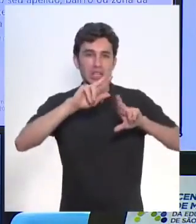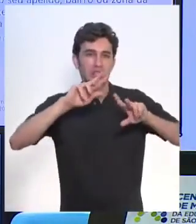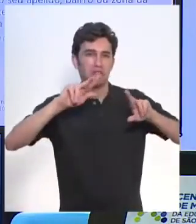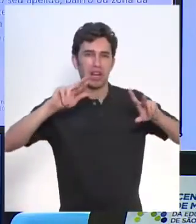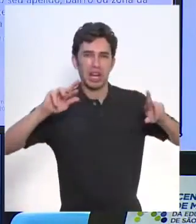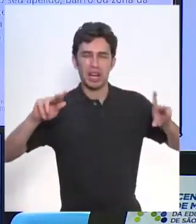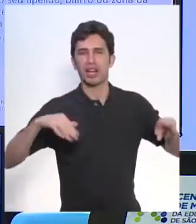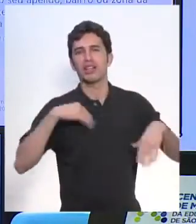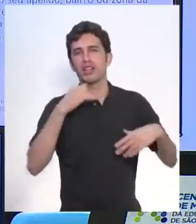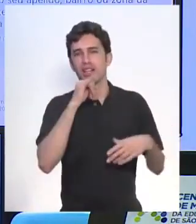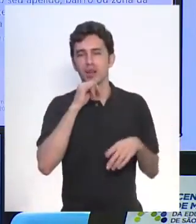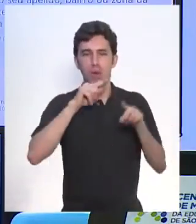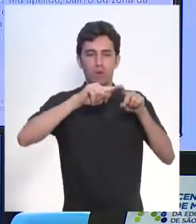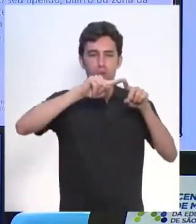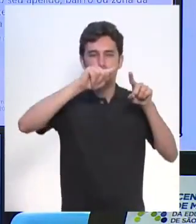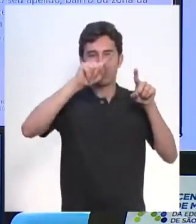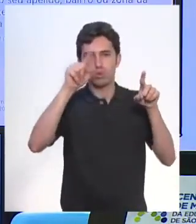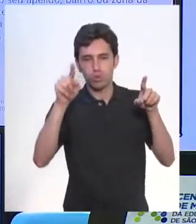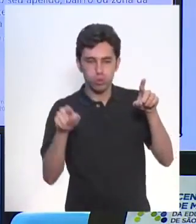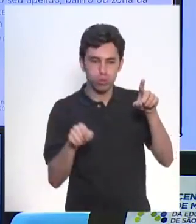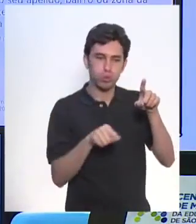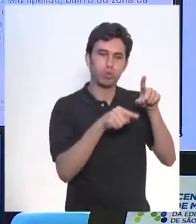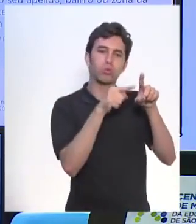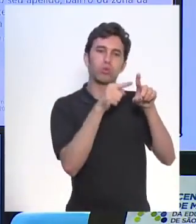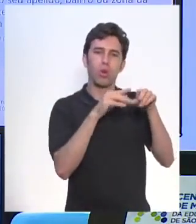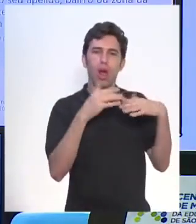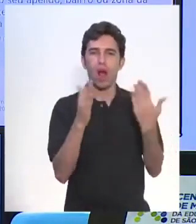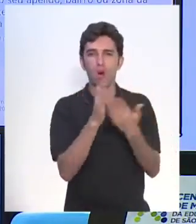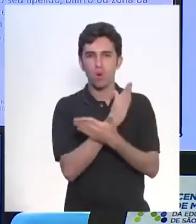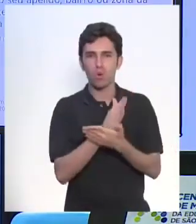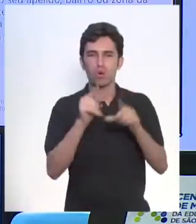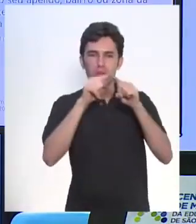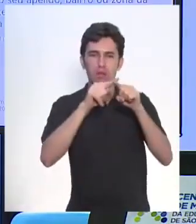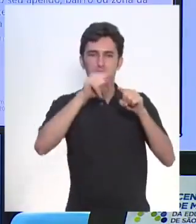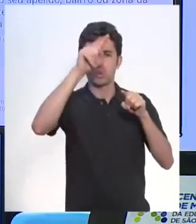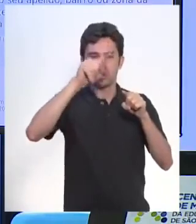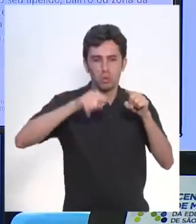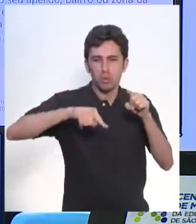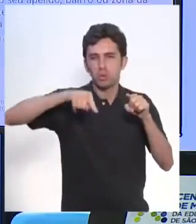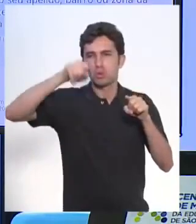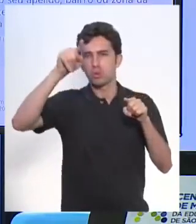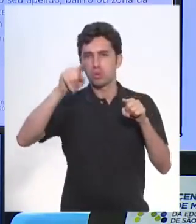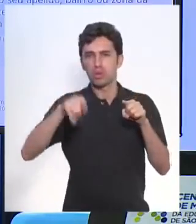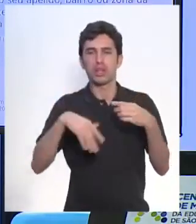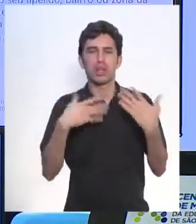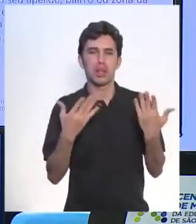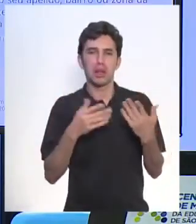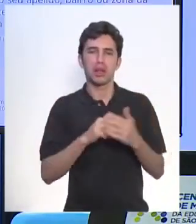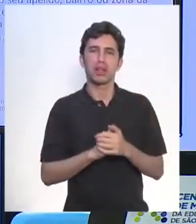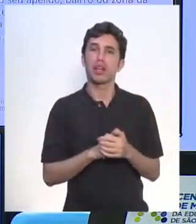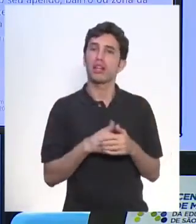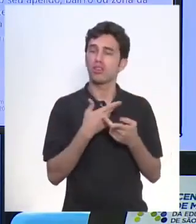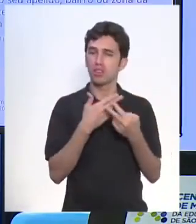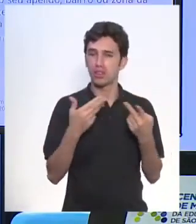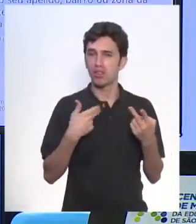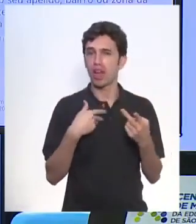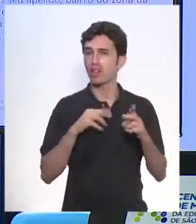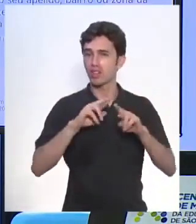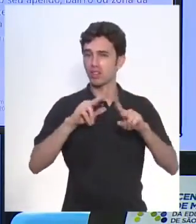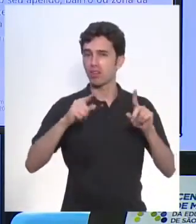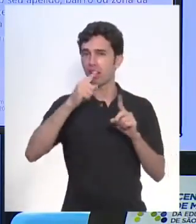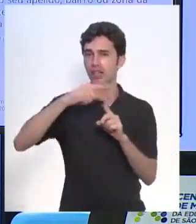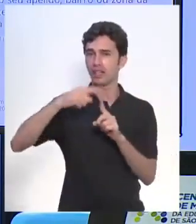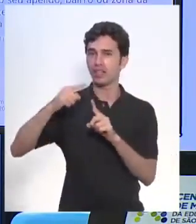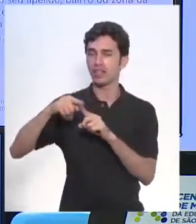fazem, né, uns caracteres assim, mais alongados, né? Mais angulosos, enfim. Então,